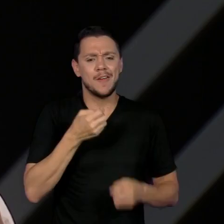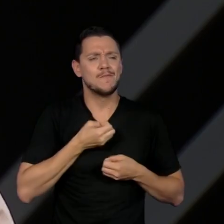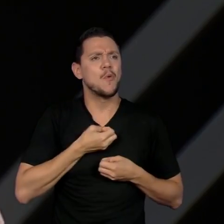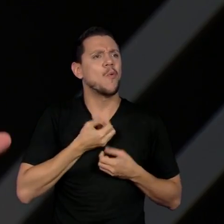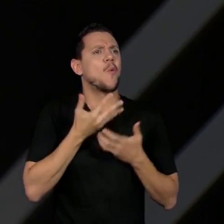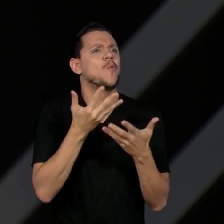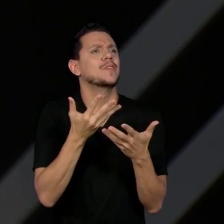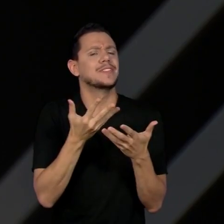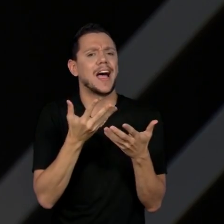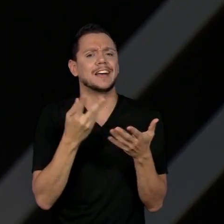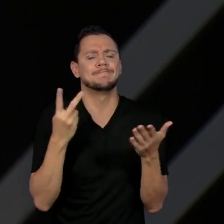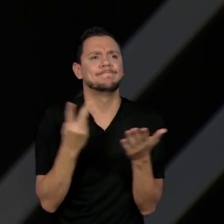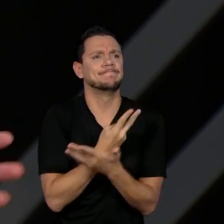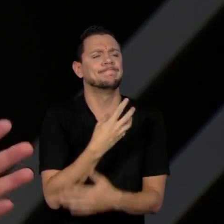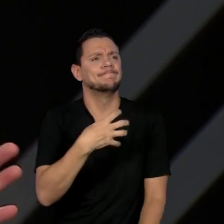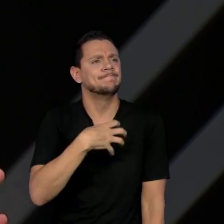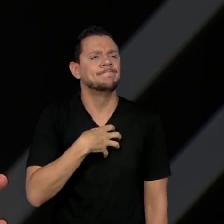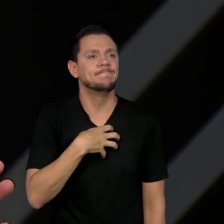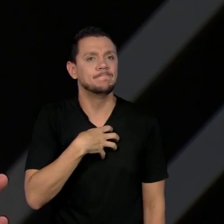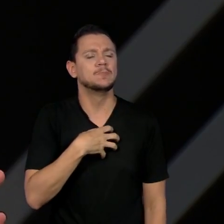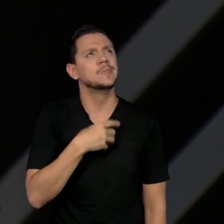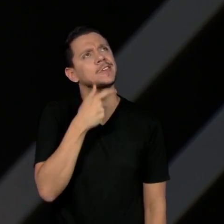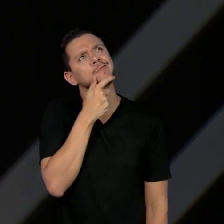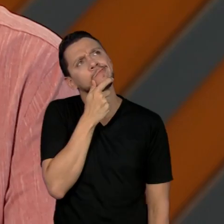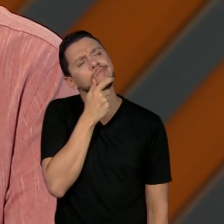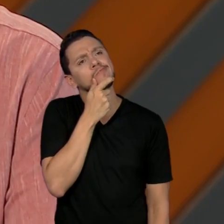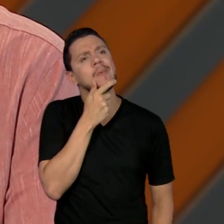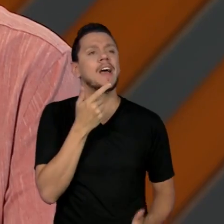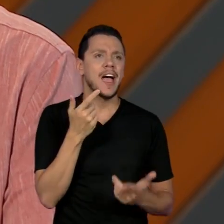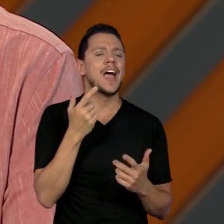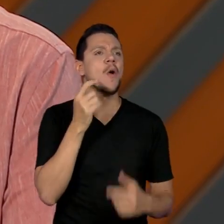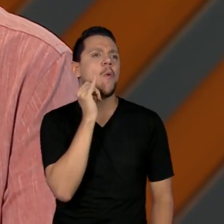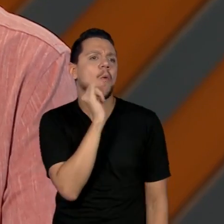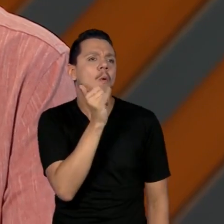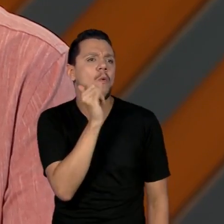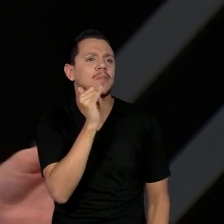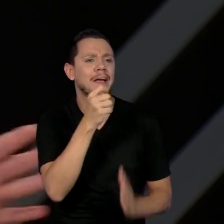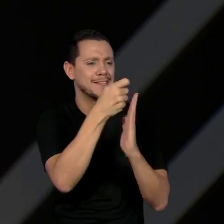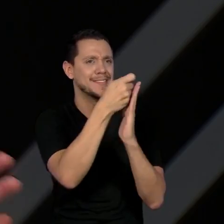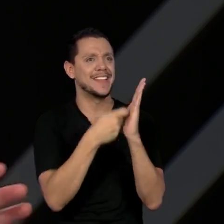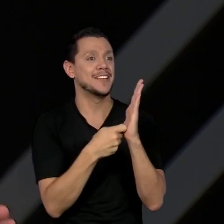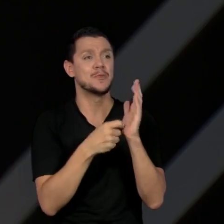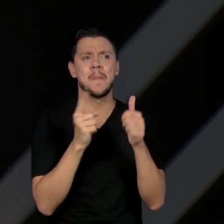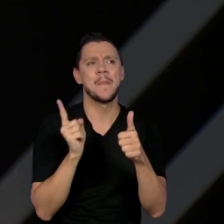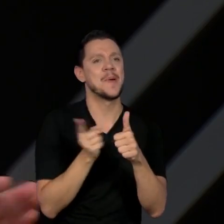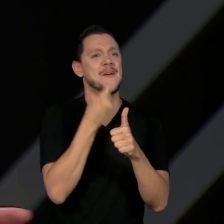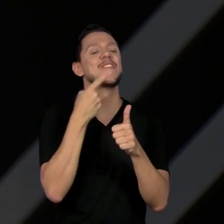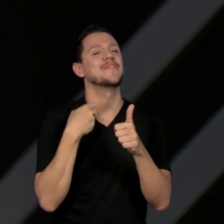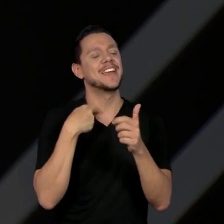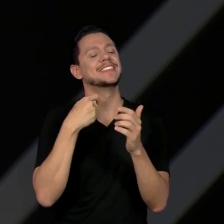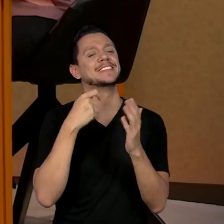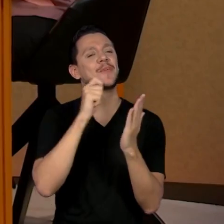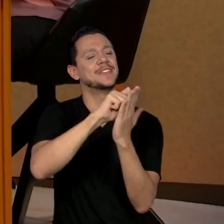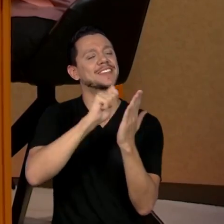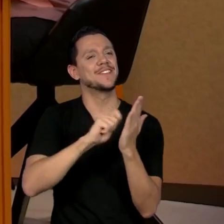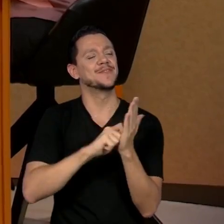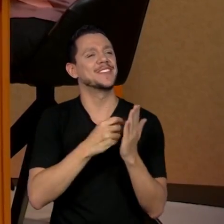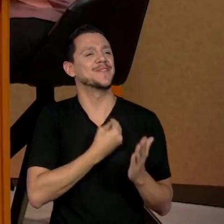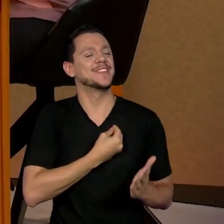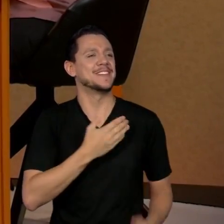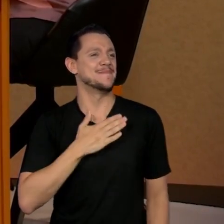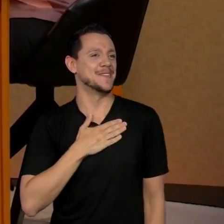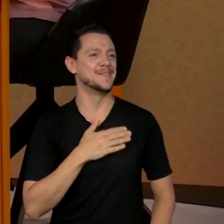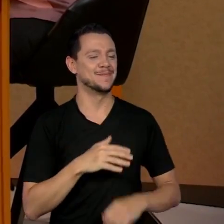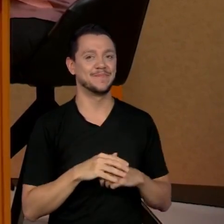desabafar aquela dor. Então, aí saiu um conto. Olha, foi o primeiro conto que eu escrevi na minha vida. E quando